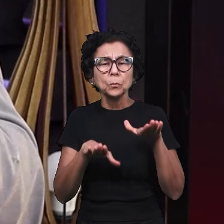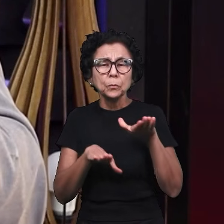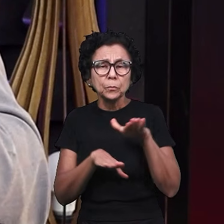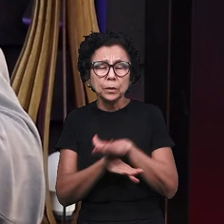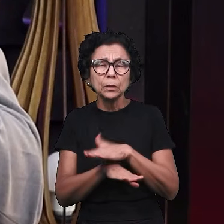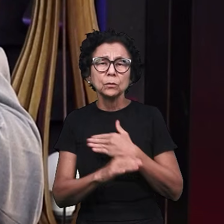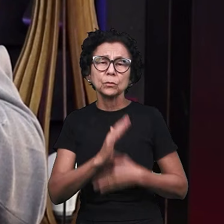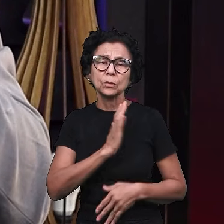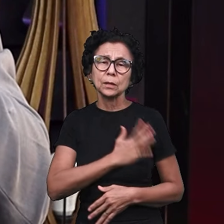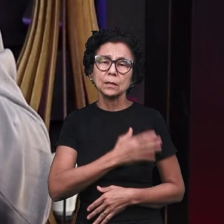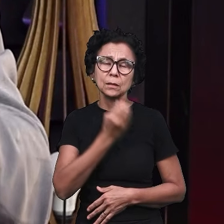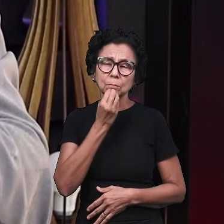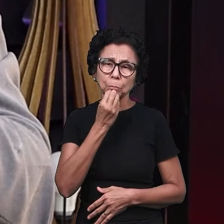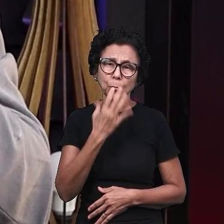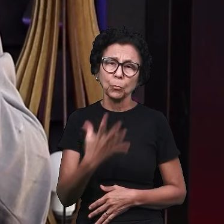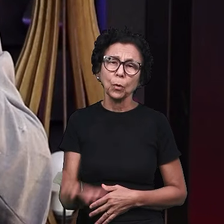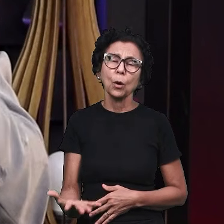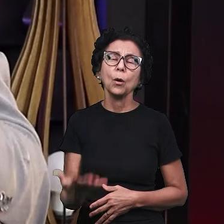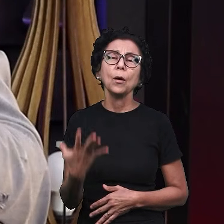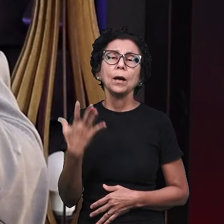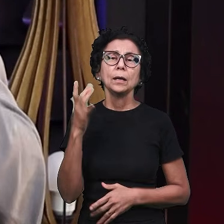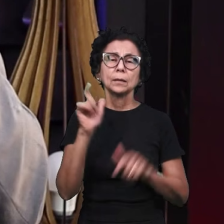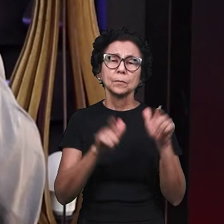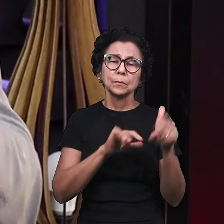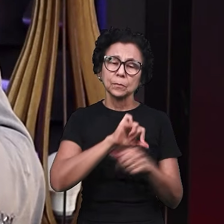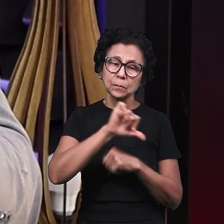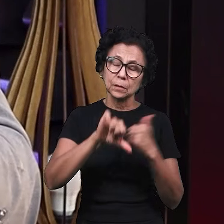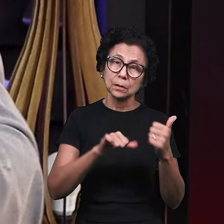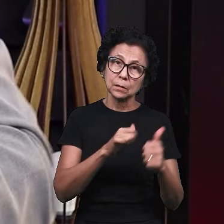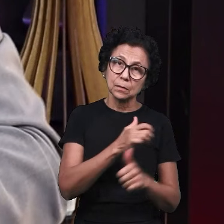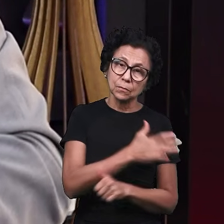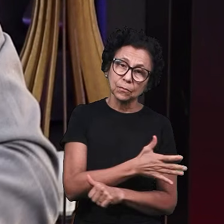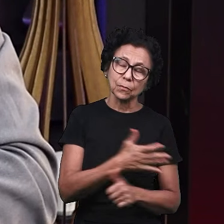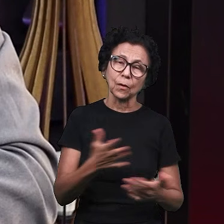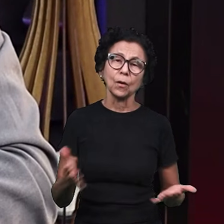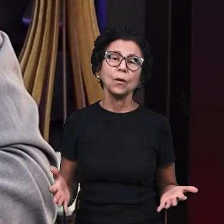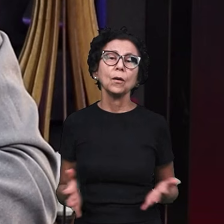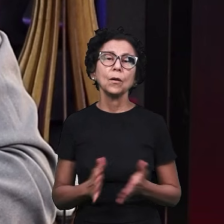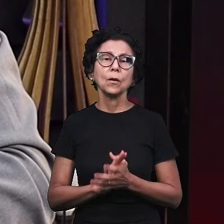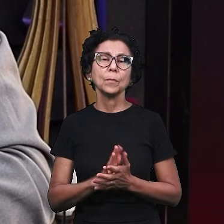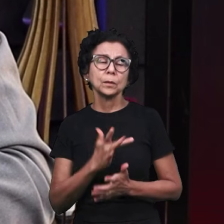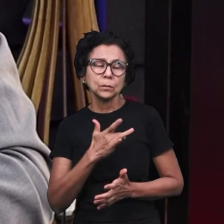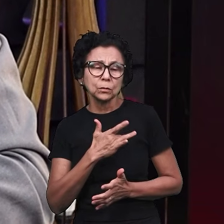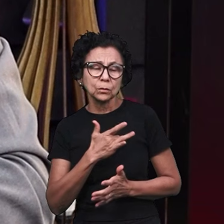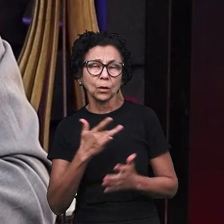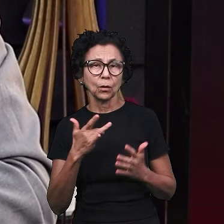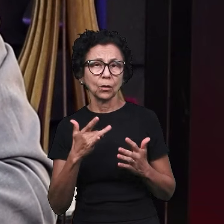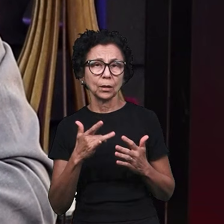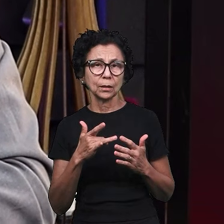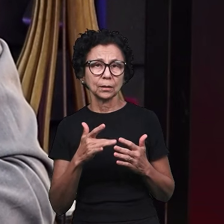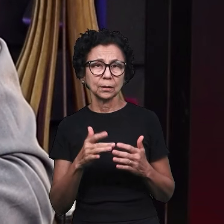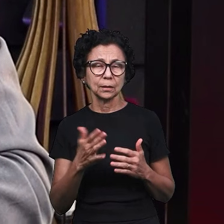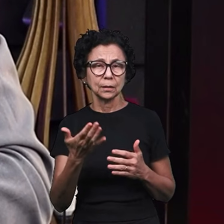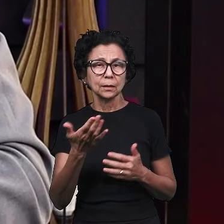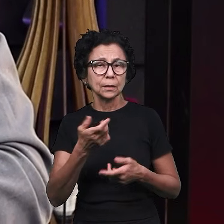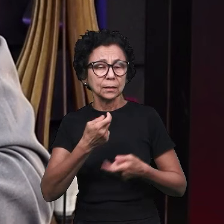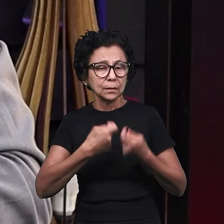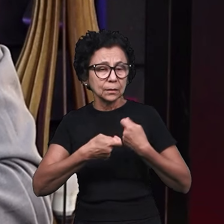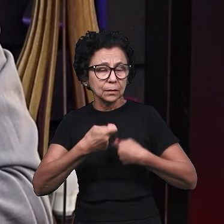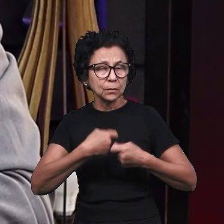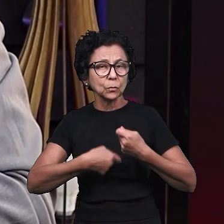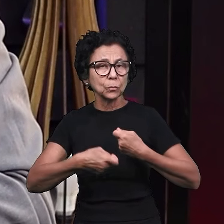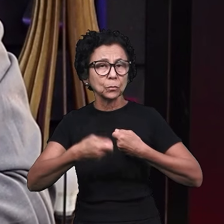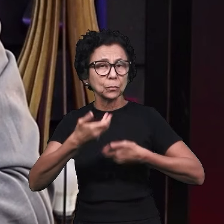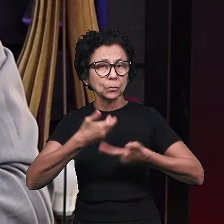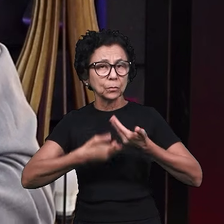humilde de coração, aquele que vai receber o homem, vai transformar a vida do homem, que bate a porta do coração para entrar. Mas